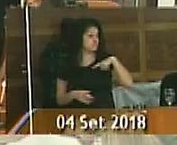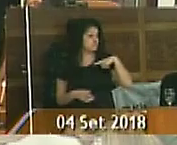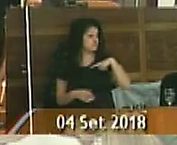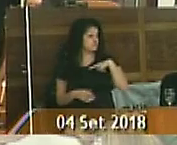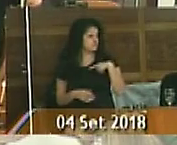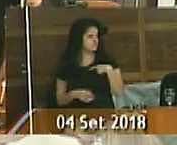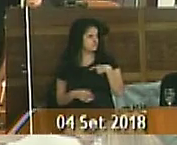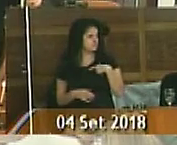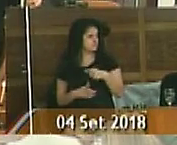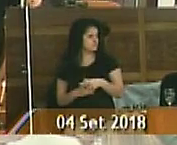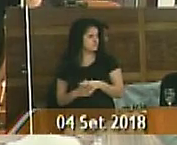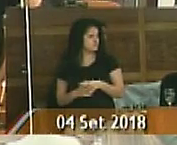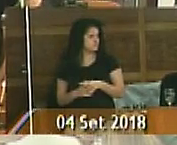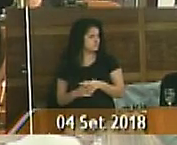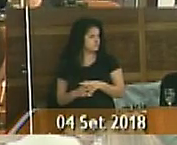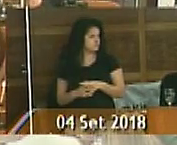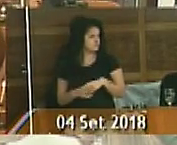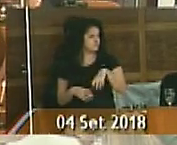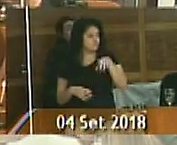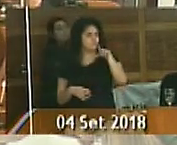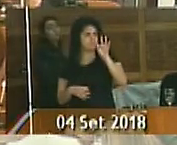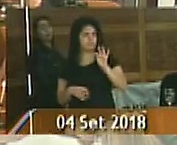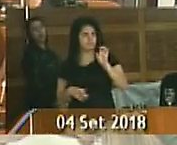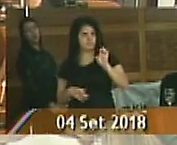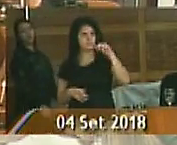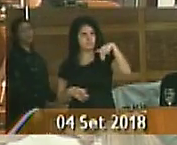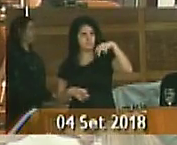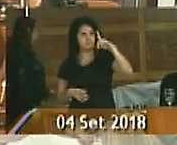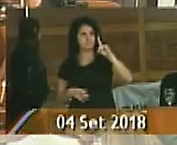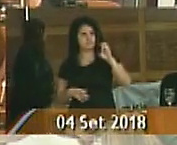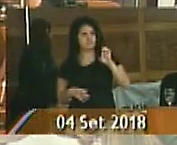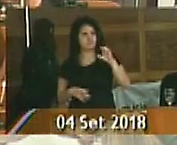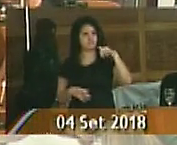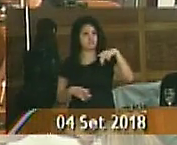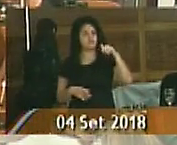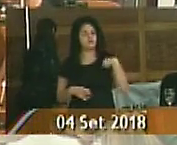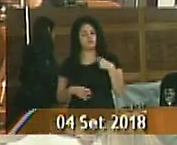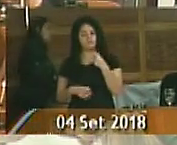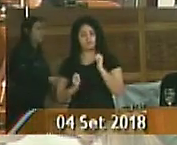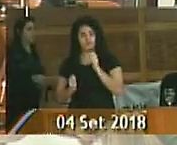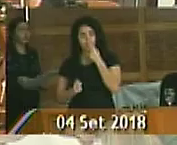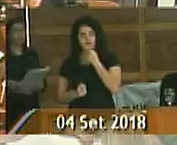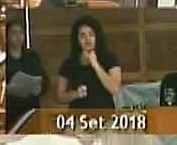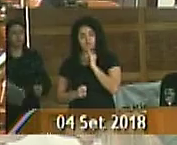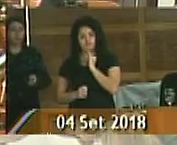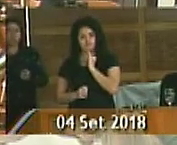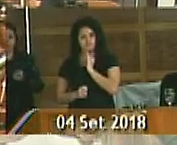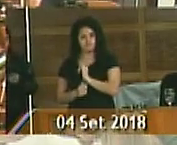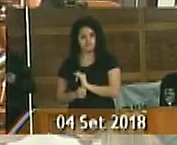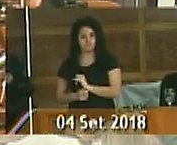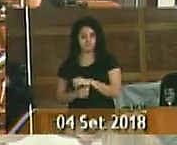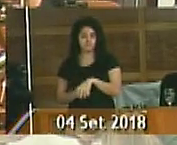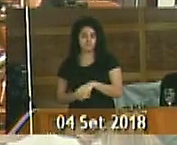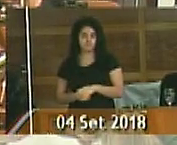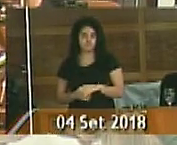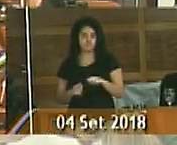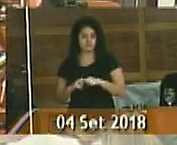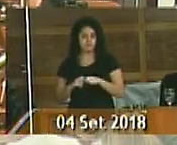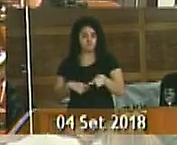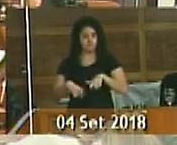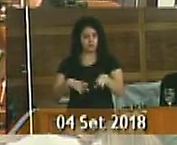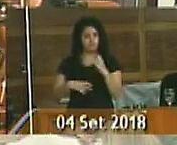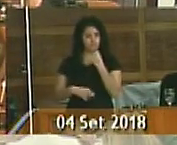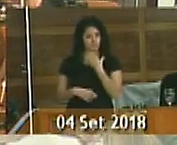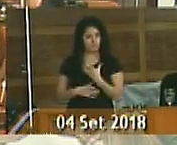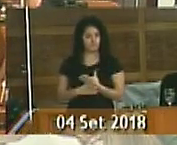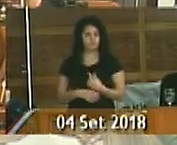tendência, a gente acho que um conselho que eu posso dar a Vossa Excelência, vereador Canindé, que faz um trabalho maravilhoso,